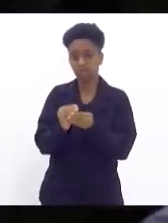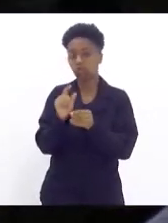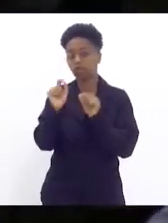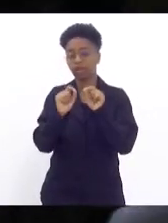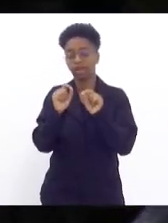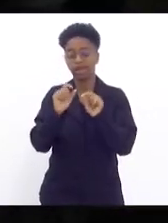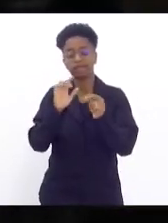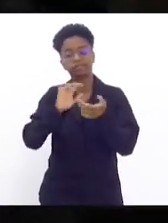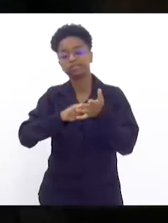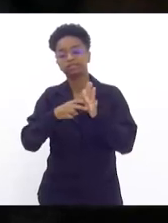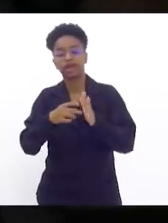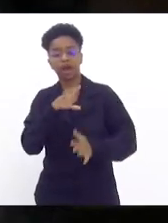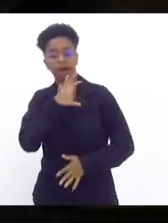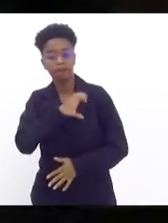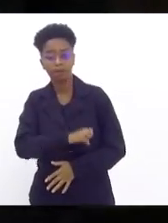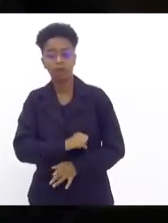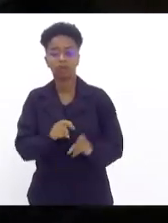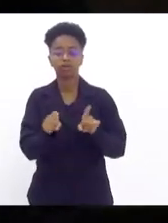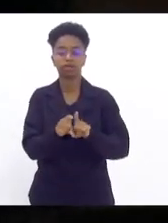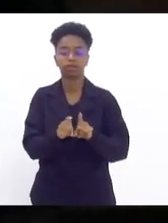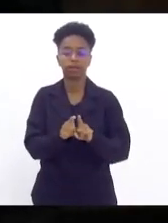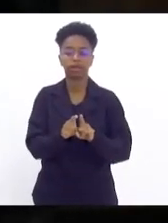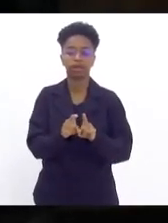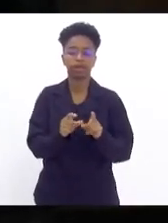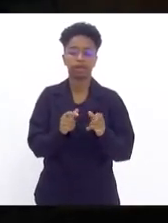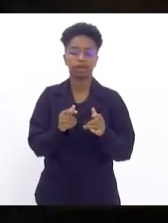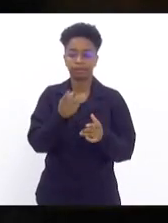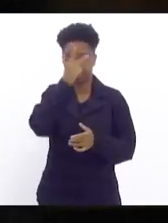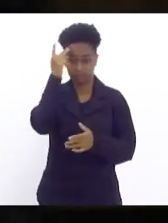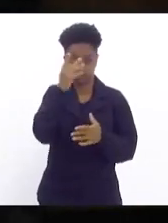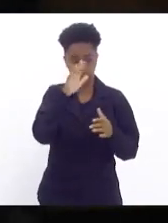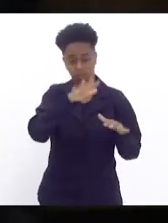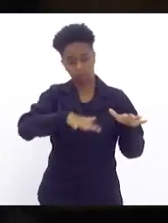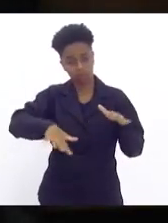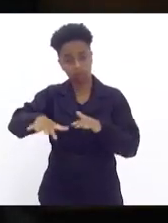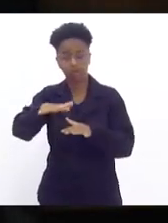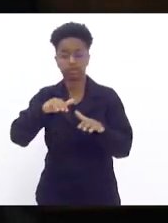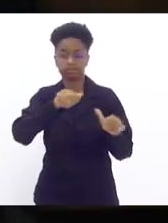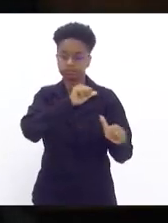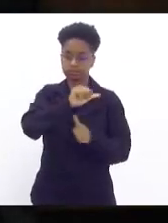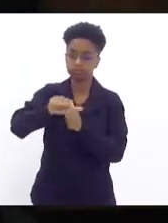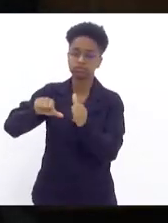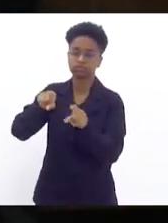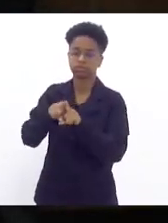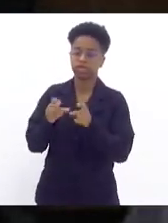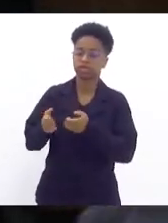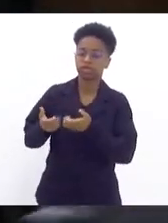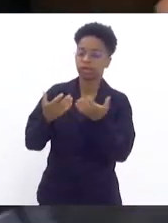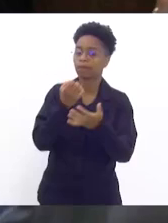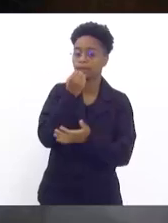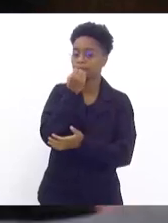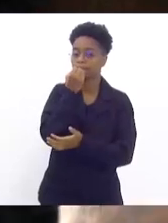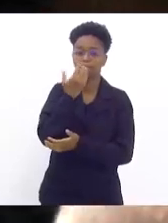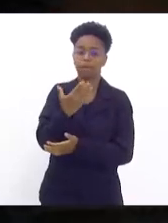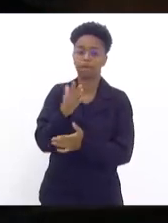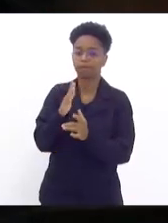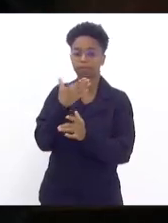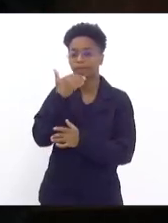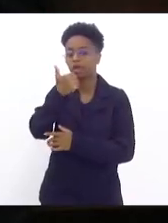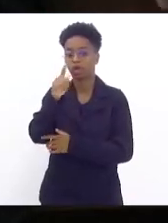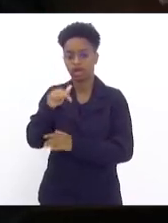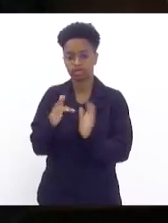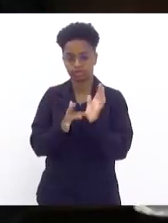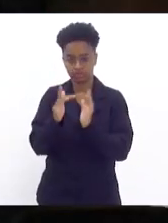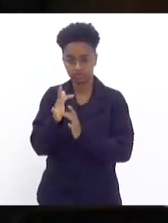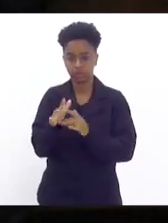o amor que é trazer cada vez mais a conversão trazer cada vez mais as pessoas a um bem maior que é de fato nosso senhor Jesus